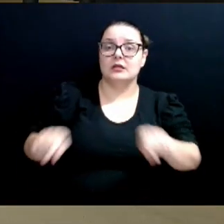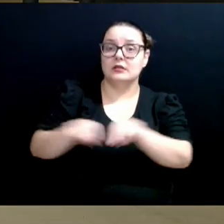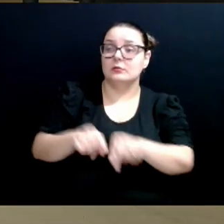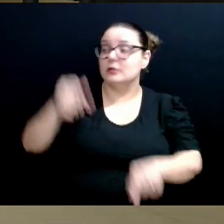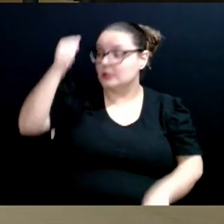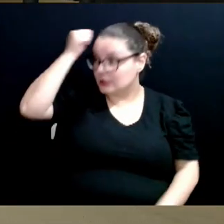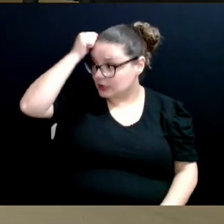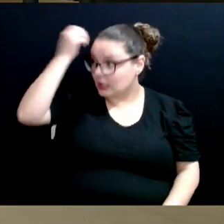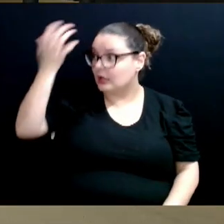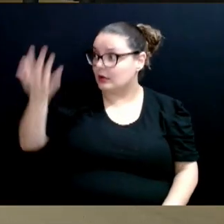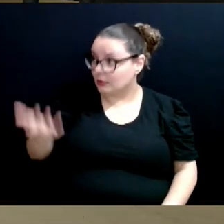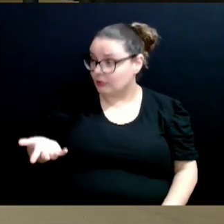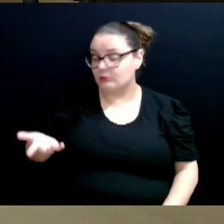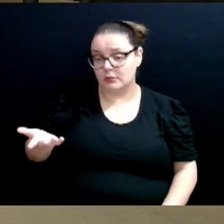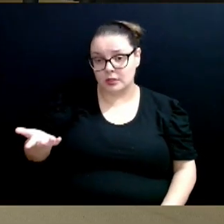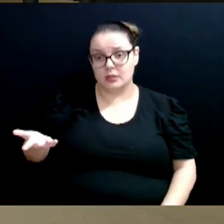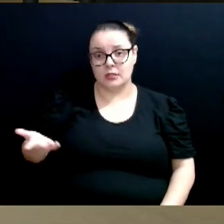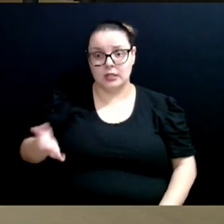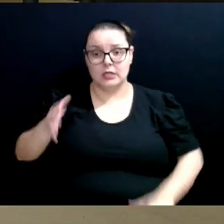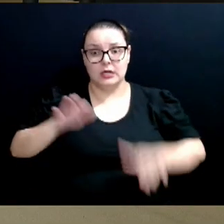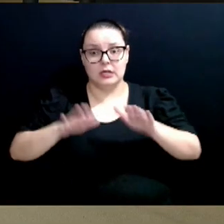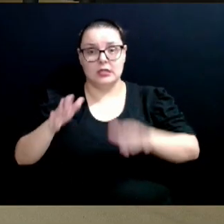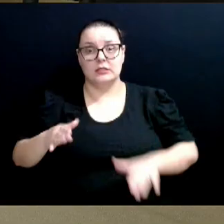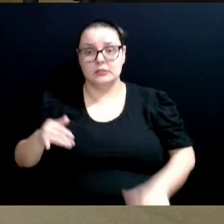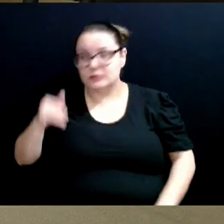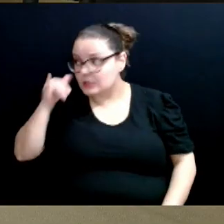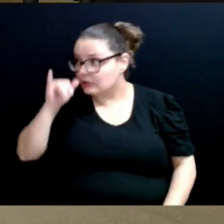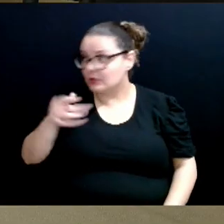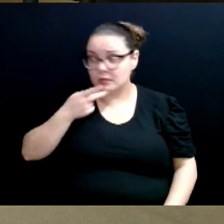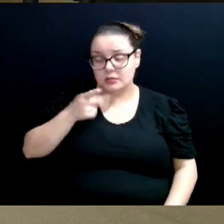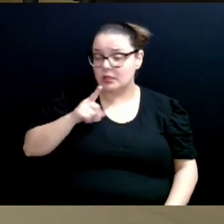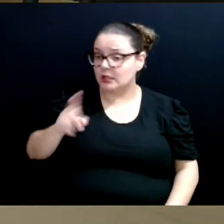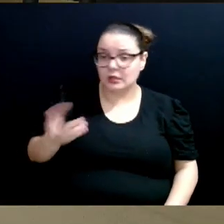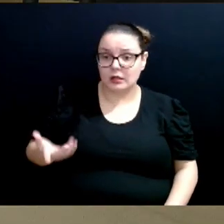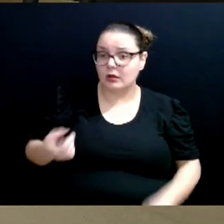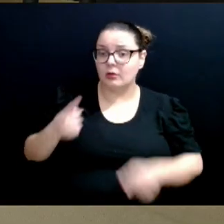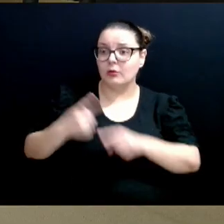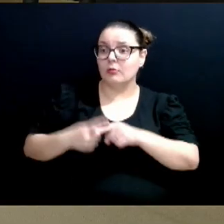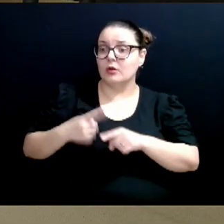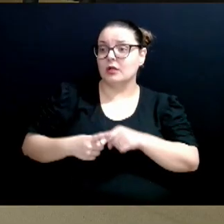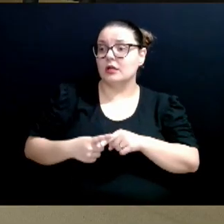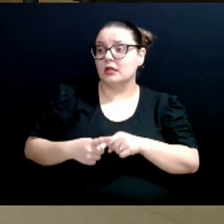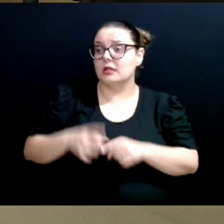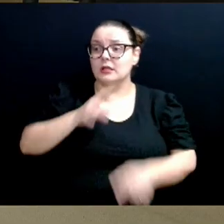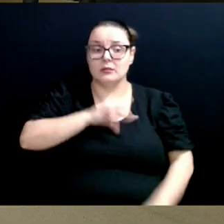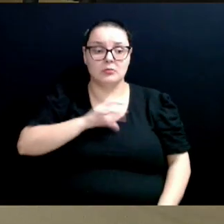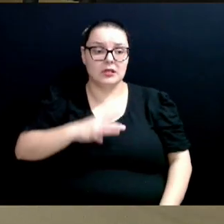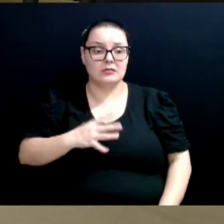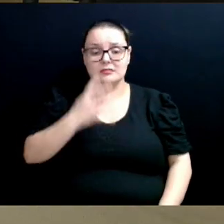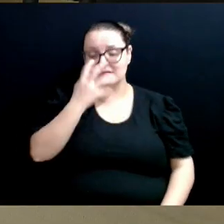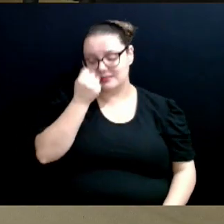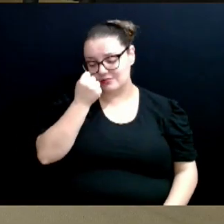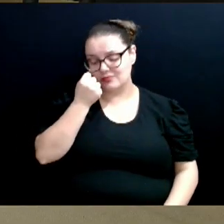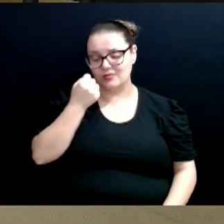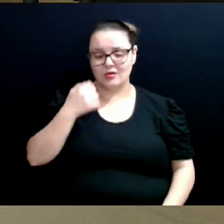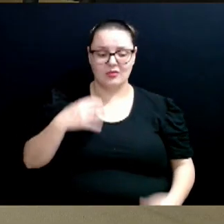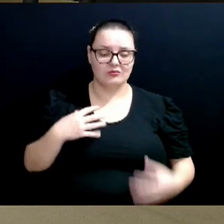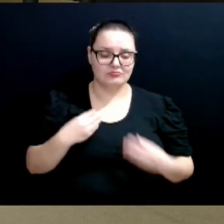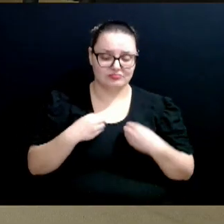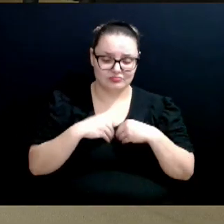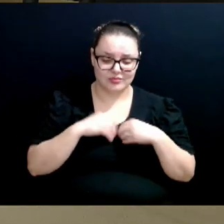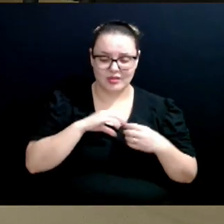vezes a gente evita dizer não, porque a gente teme decepcionar ou magoar alguém. E aí a gente precisa